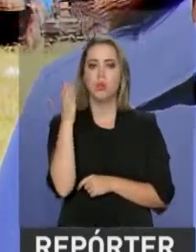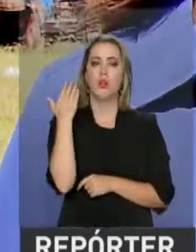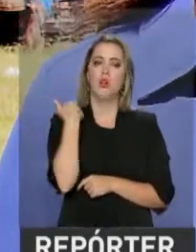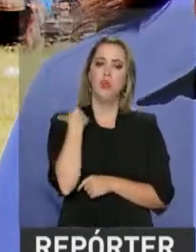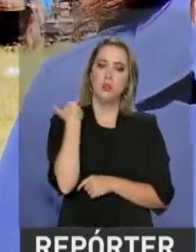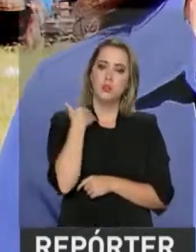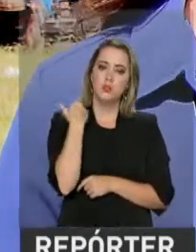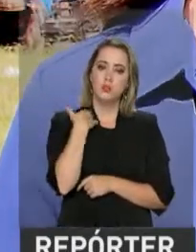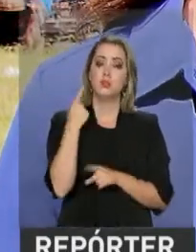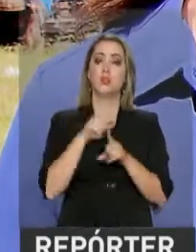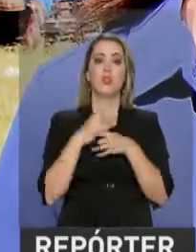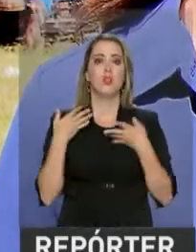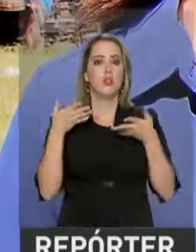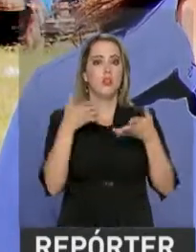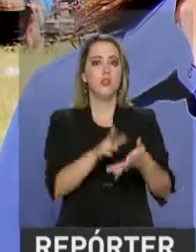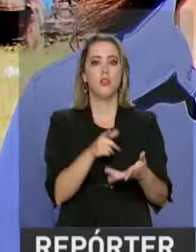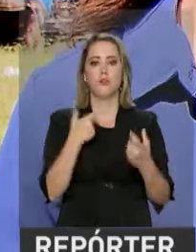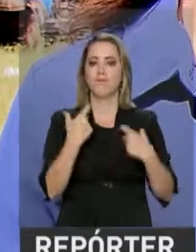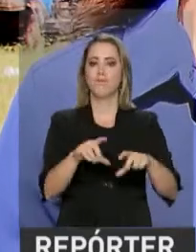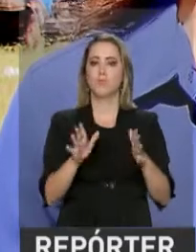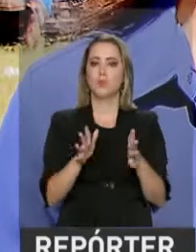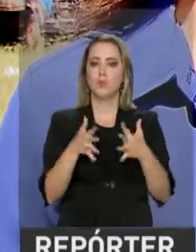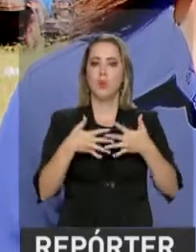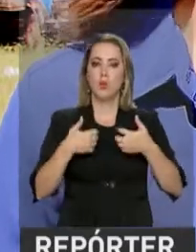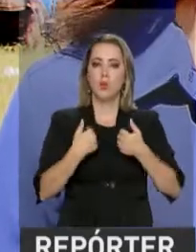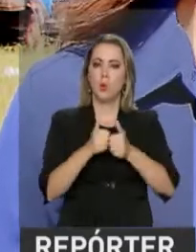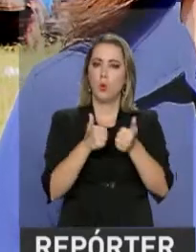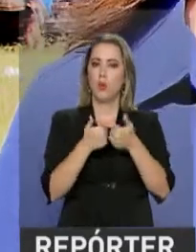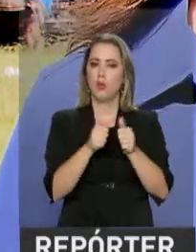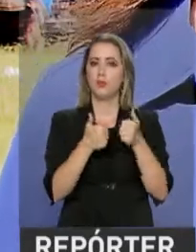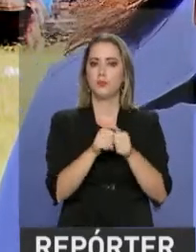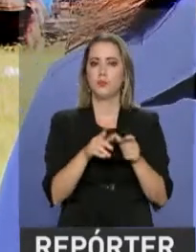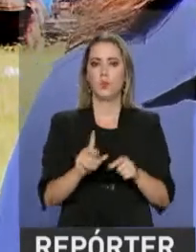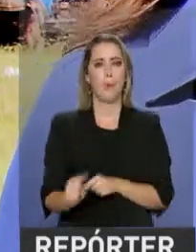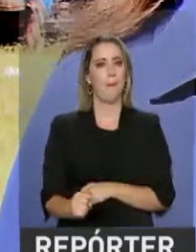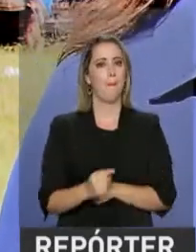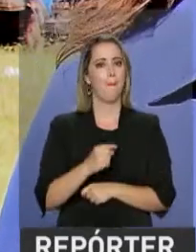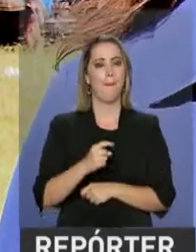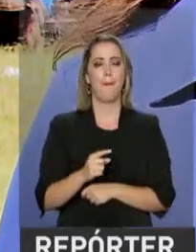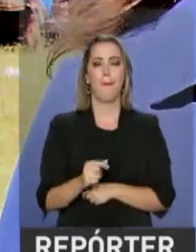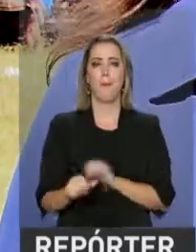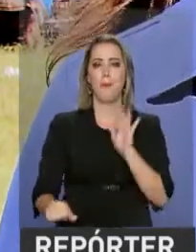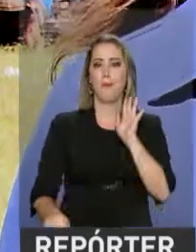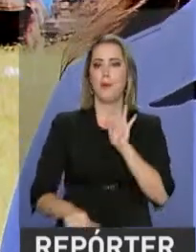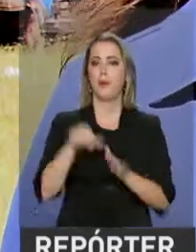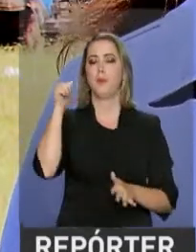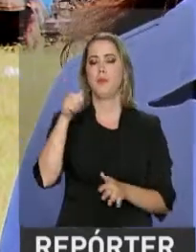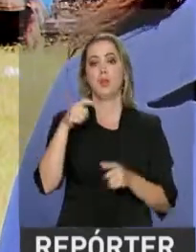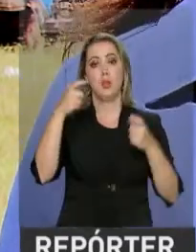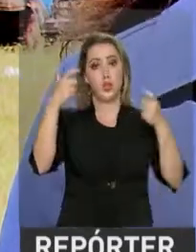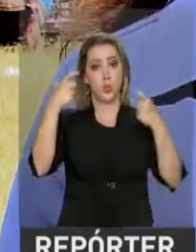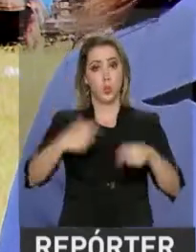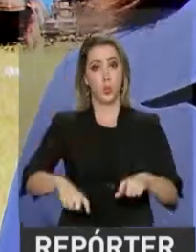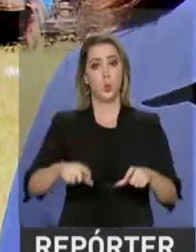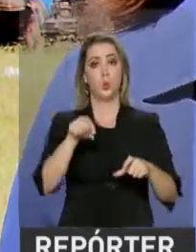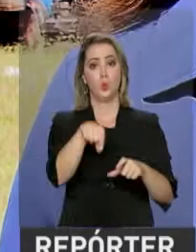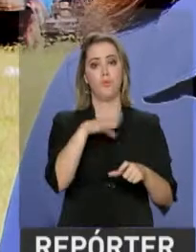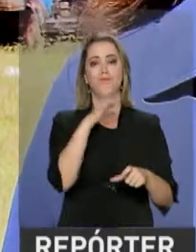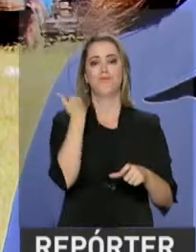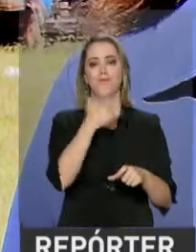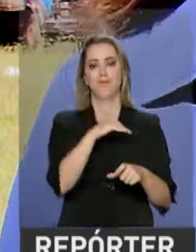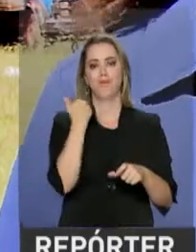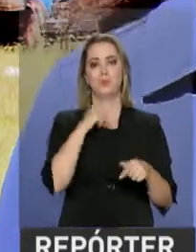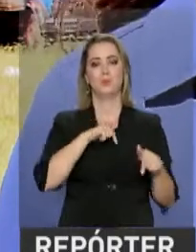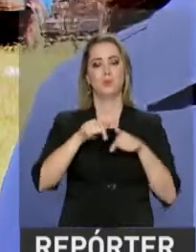estresse que leva o setor de transporte terrestres a ocupar o primeiro lugar em quantidade de mortes por acidentes de